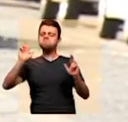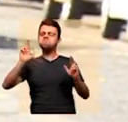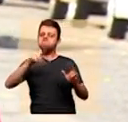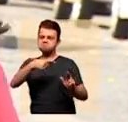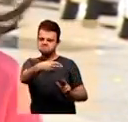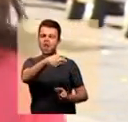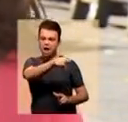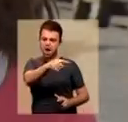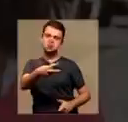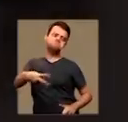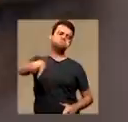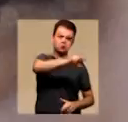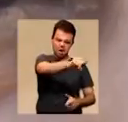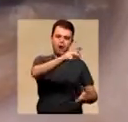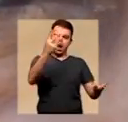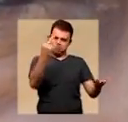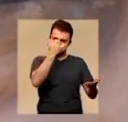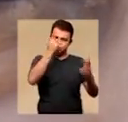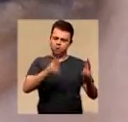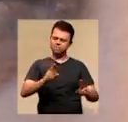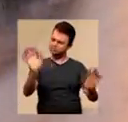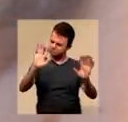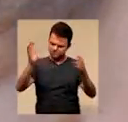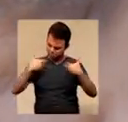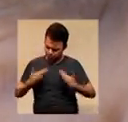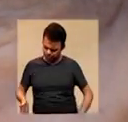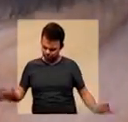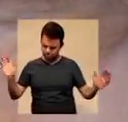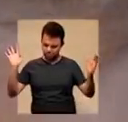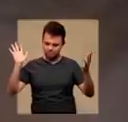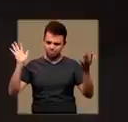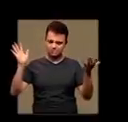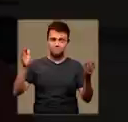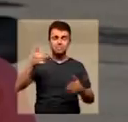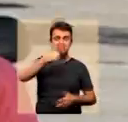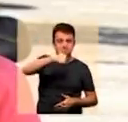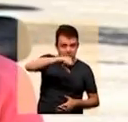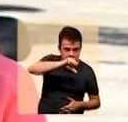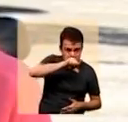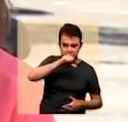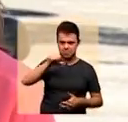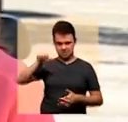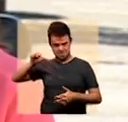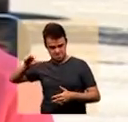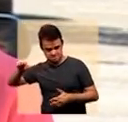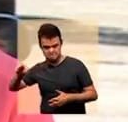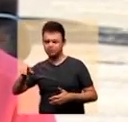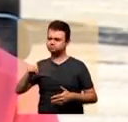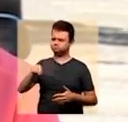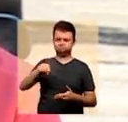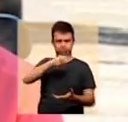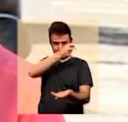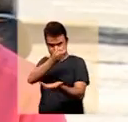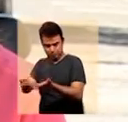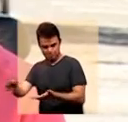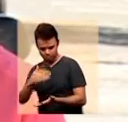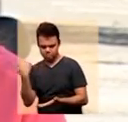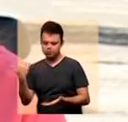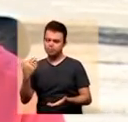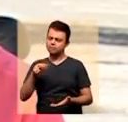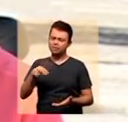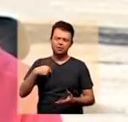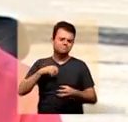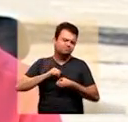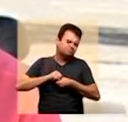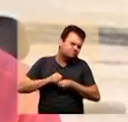nem para ele o que eu estou sentindo, nem para ele. A forma que eles foram, E os dois juntos é muito doloroso.